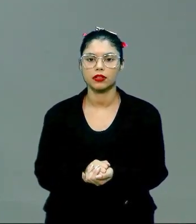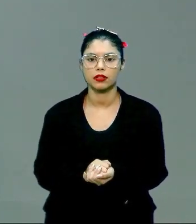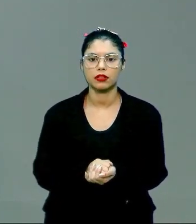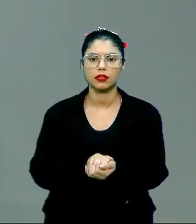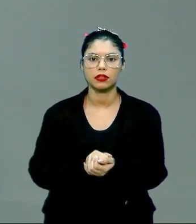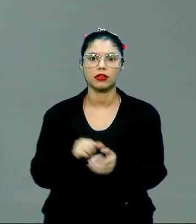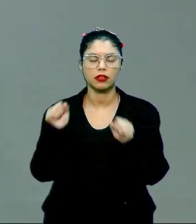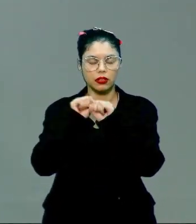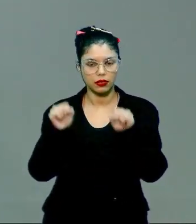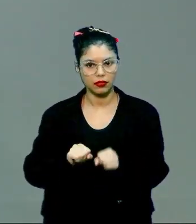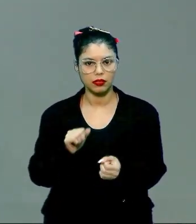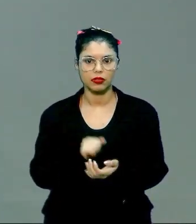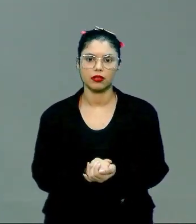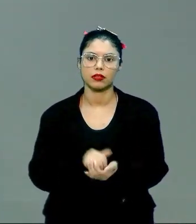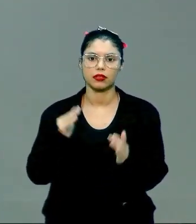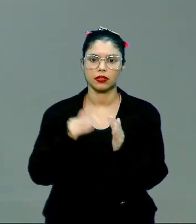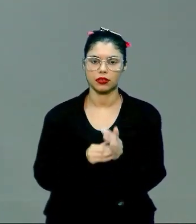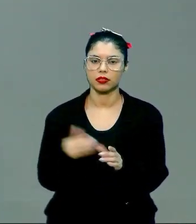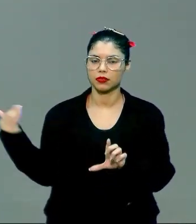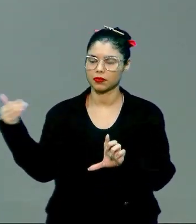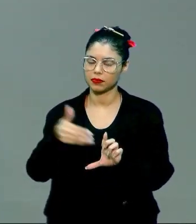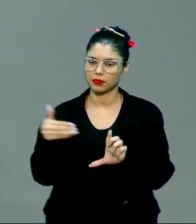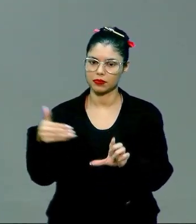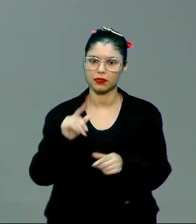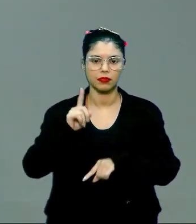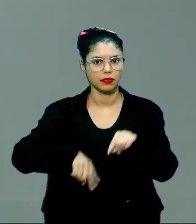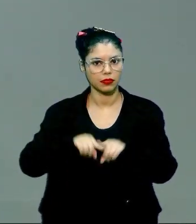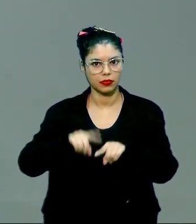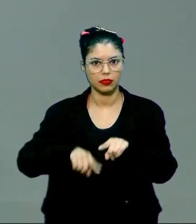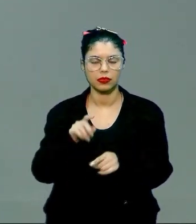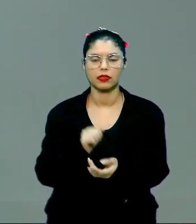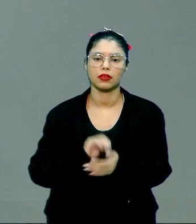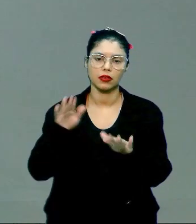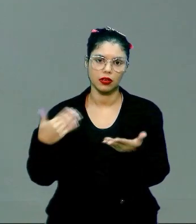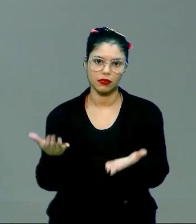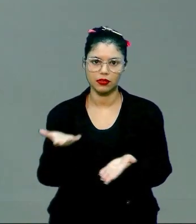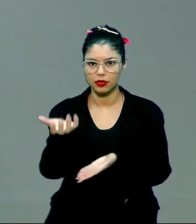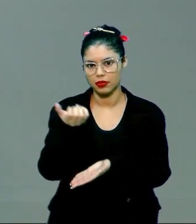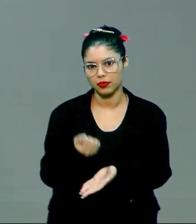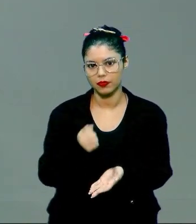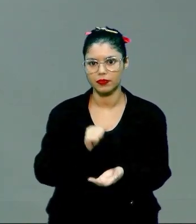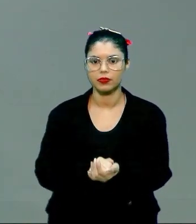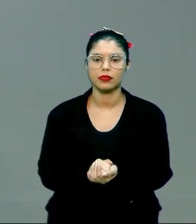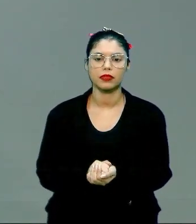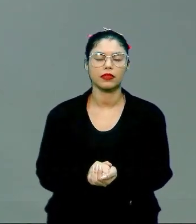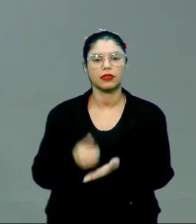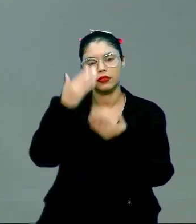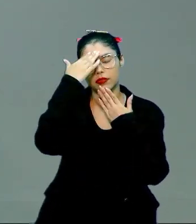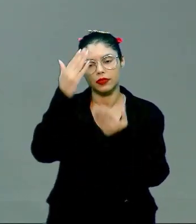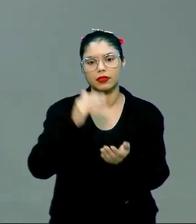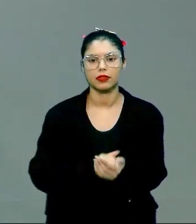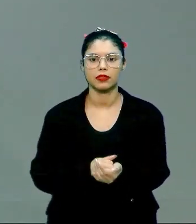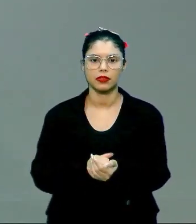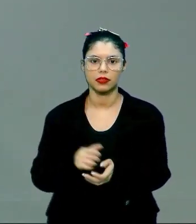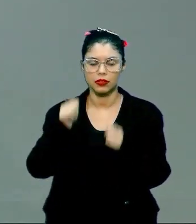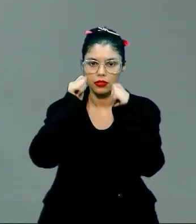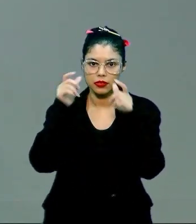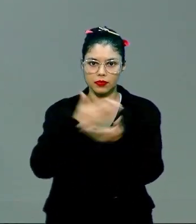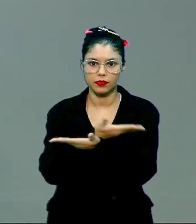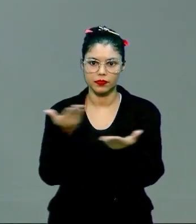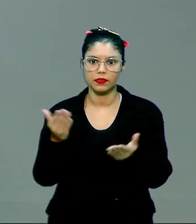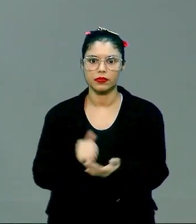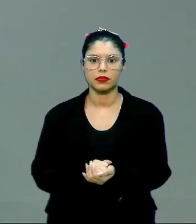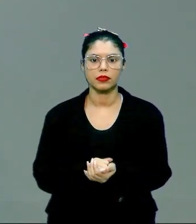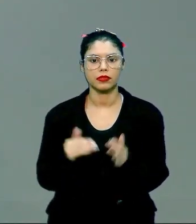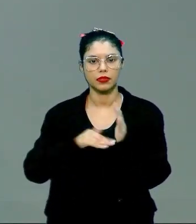Sistema Farias Brito e acessar os nossos materiais ao qual vocês receberam. Então, muito obrigado pela atenção de